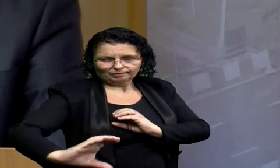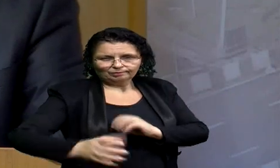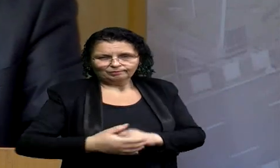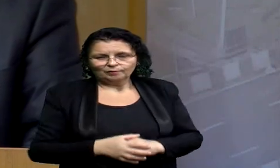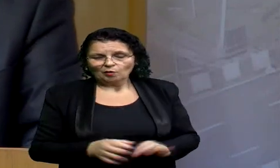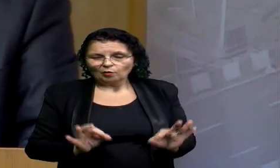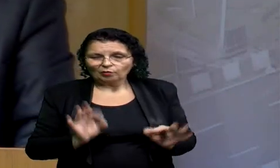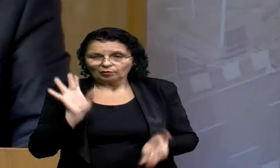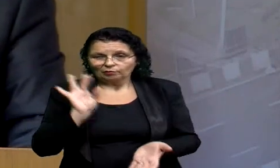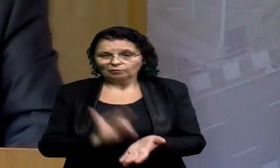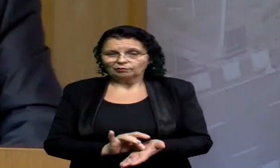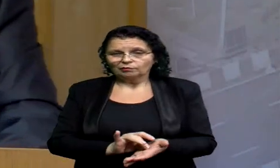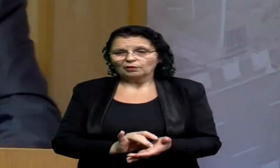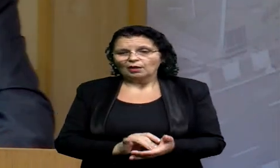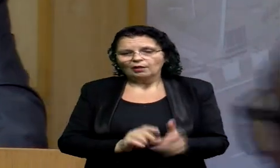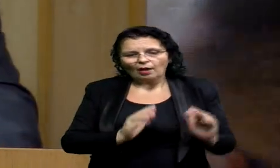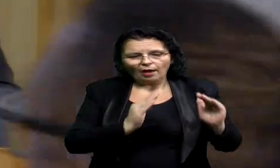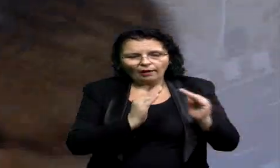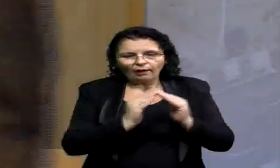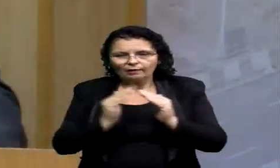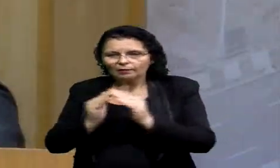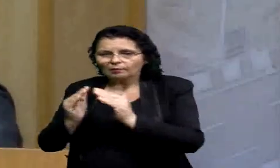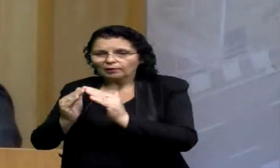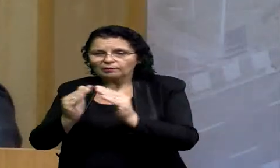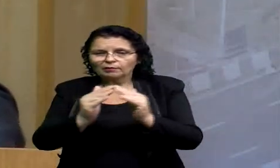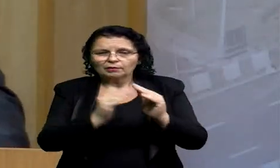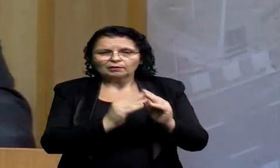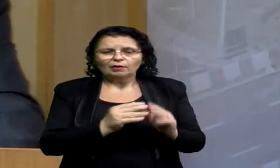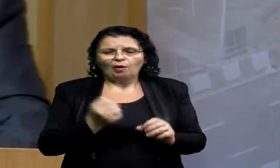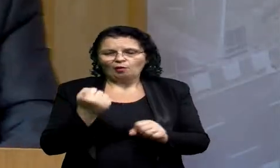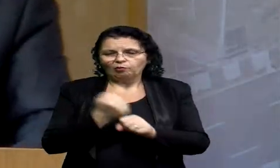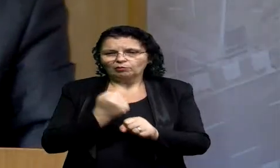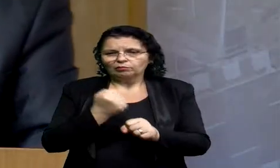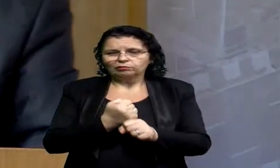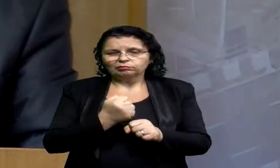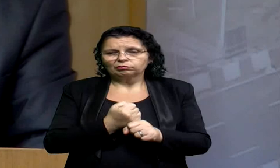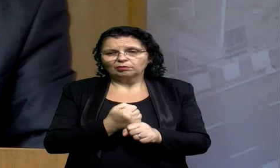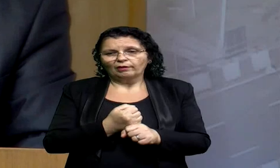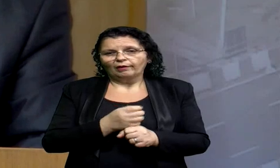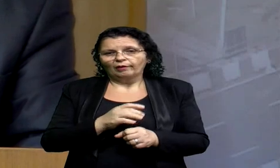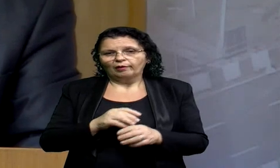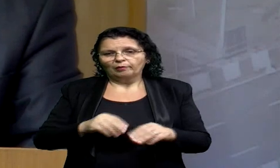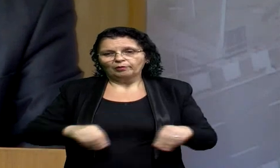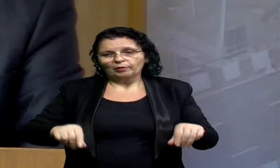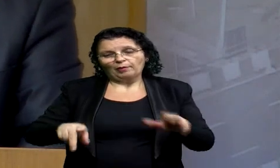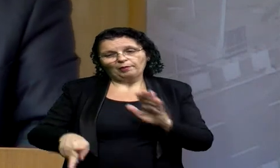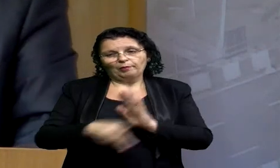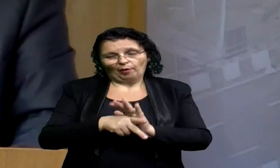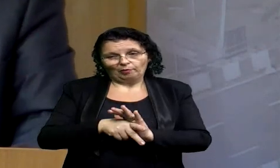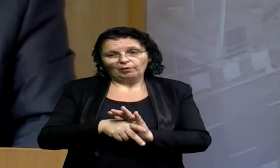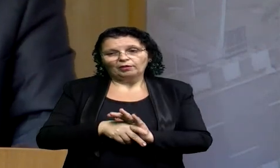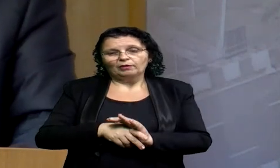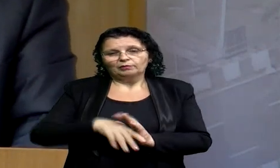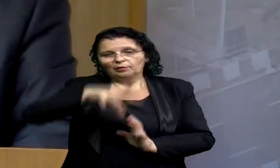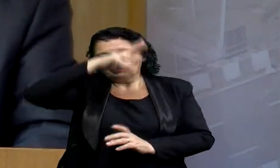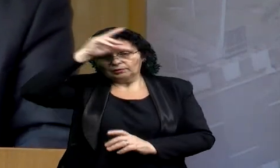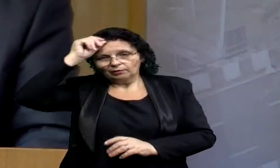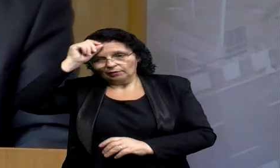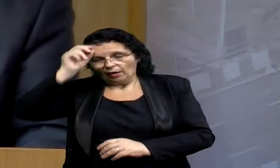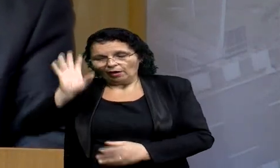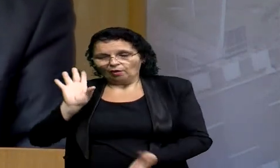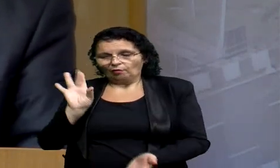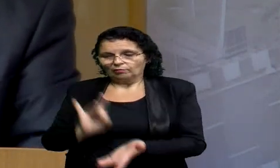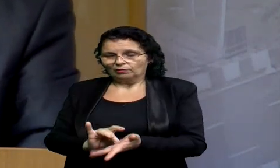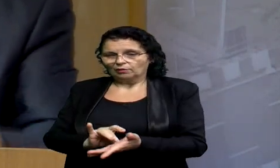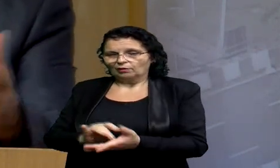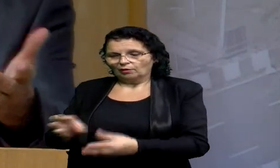regularização fundiária porque a pessoa é proprietária daquilo que ela construiu mas o terreno é do município ela passa a ser proprietária